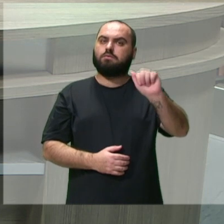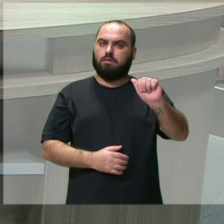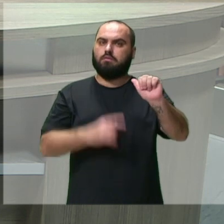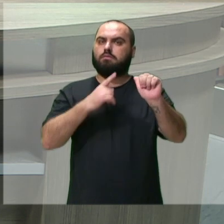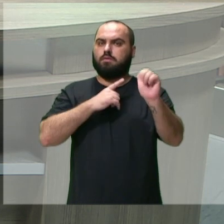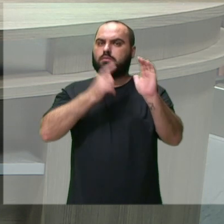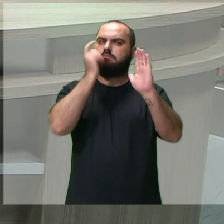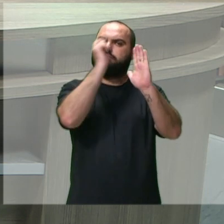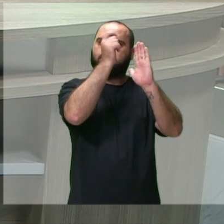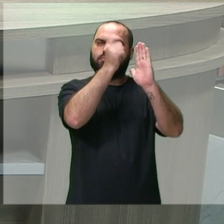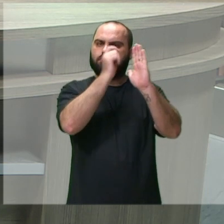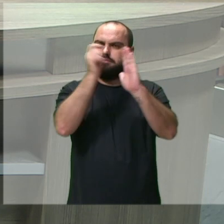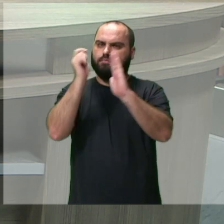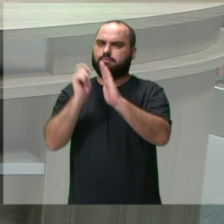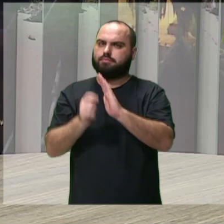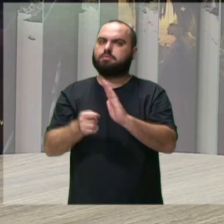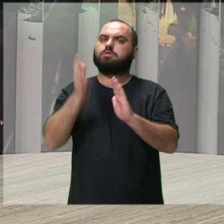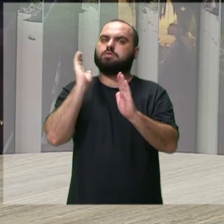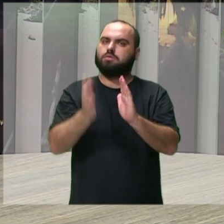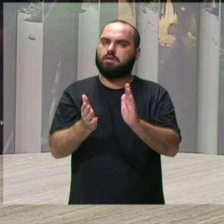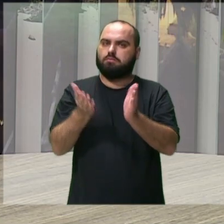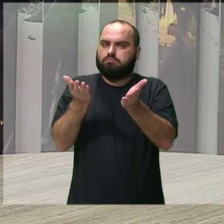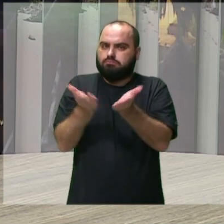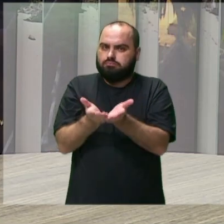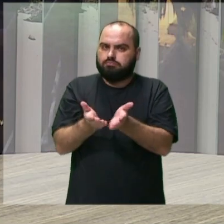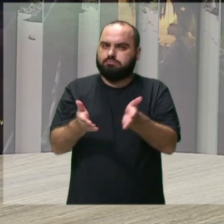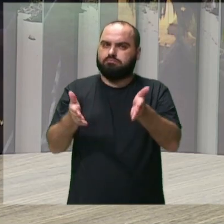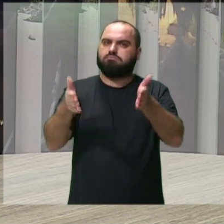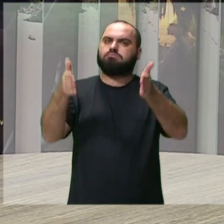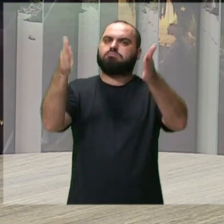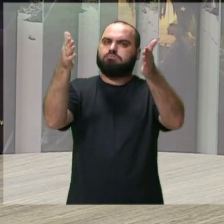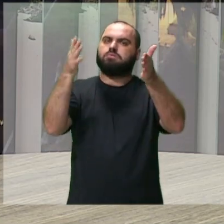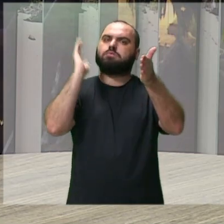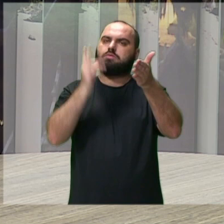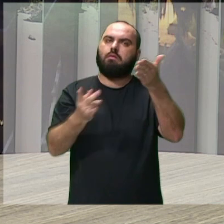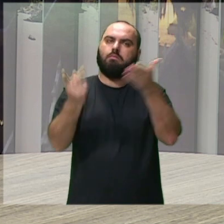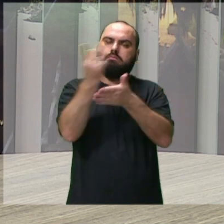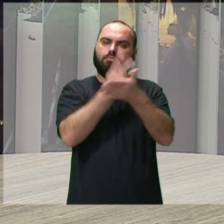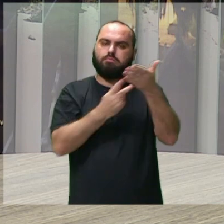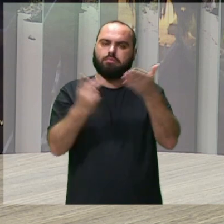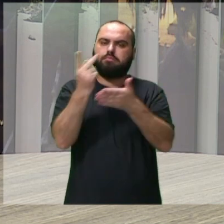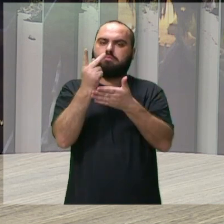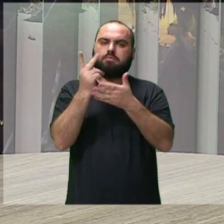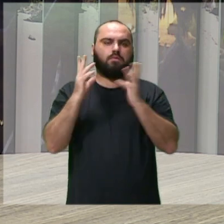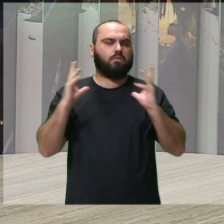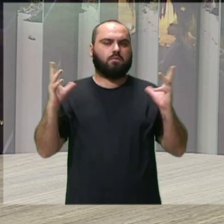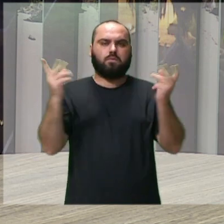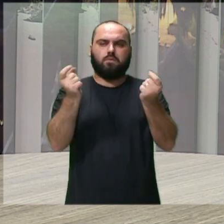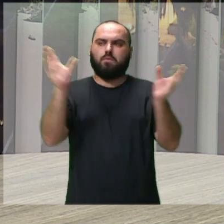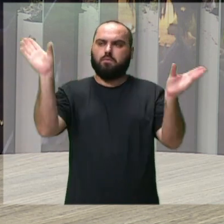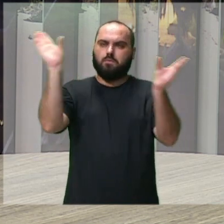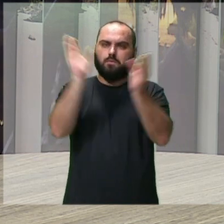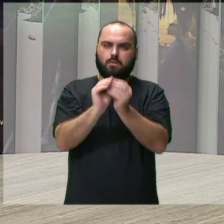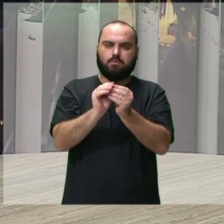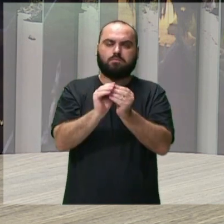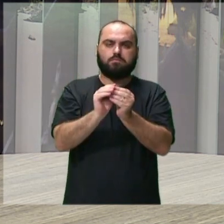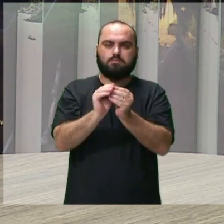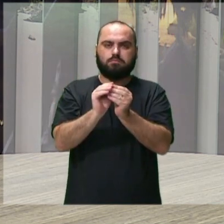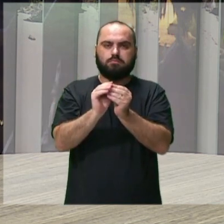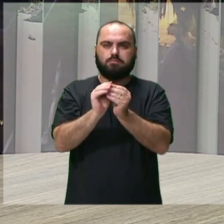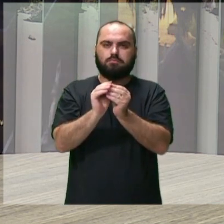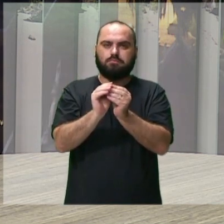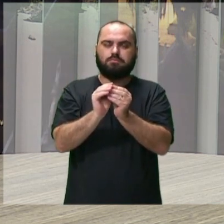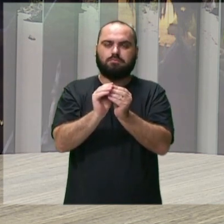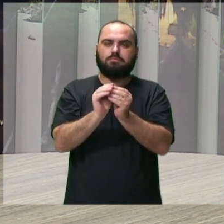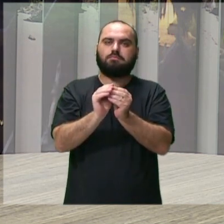fiz cerâmica, já fiz arte conceitual. Eu resumiria isso tudo numa coisa, artista plástico.